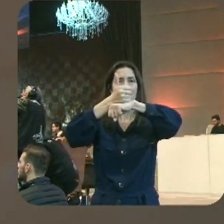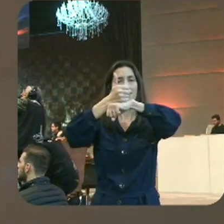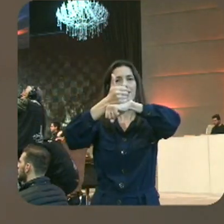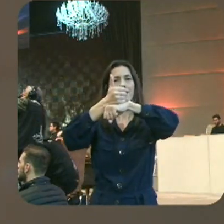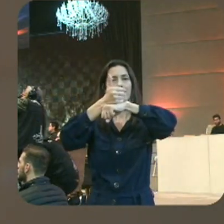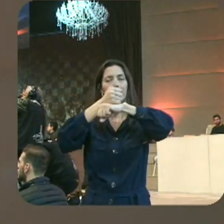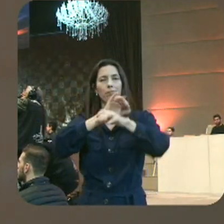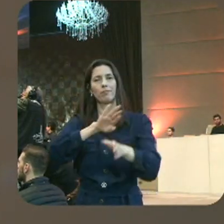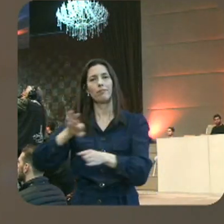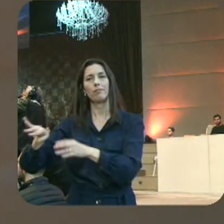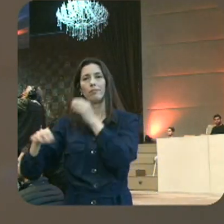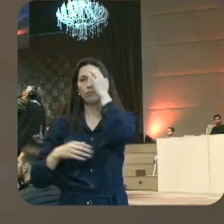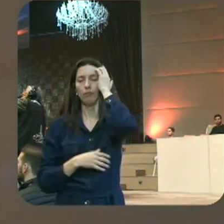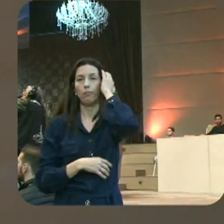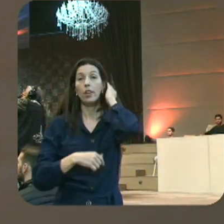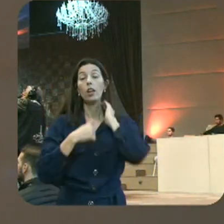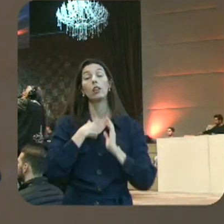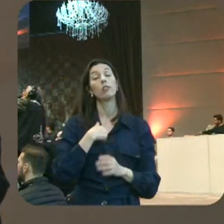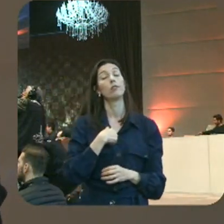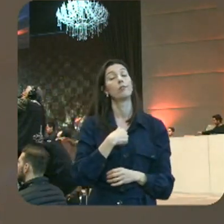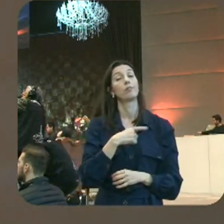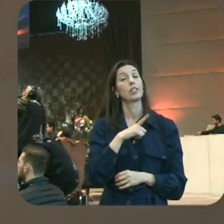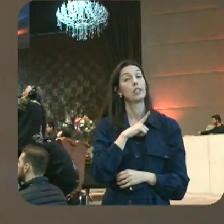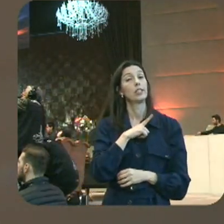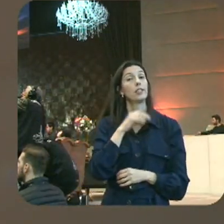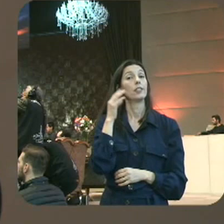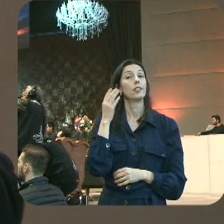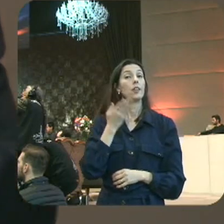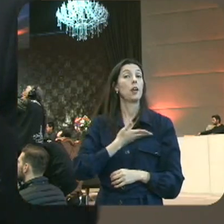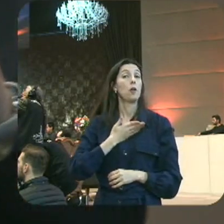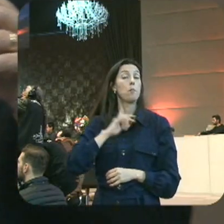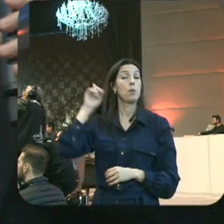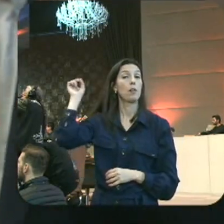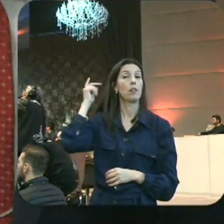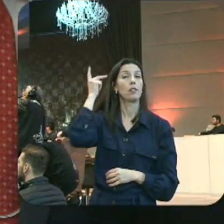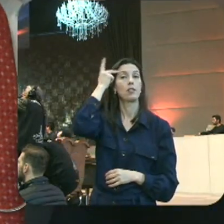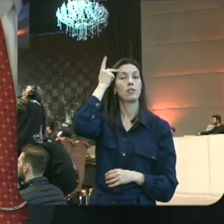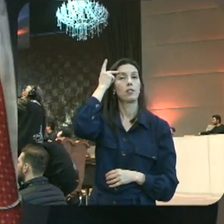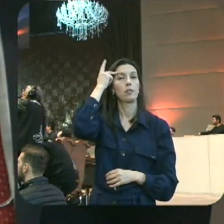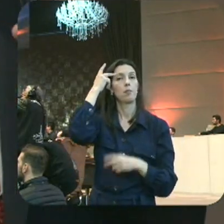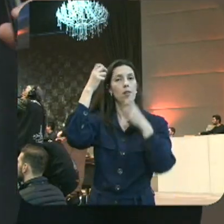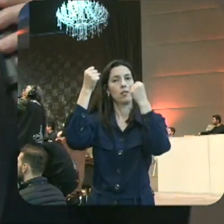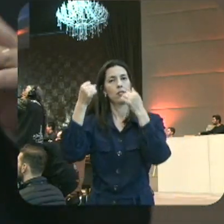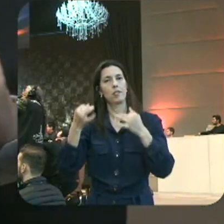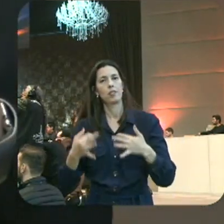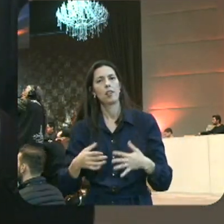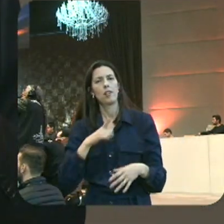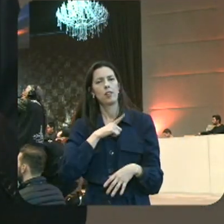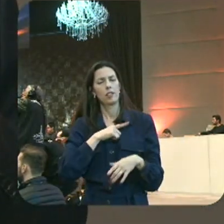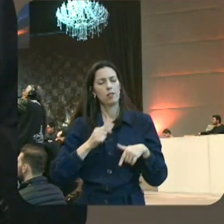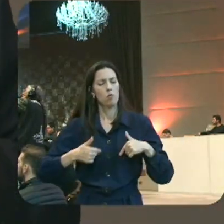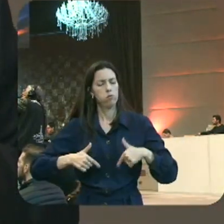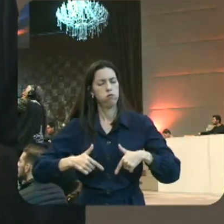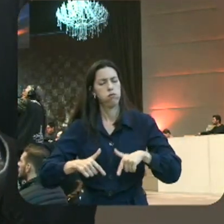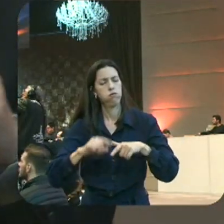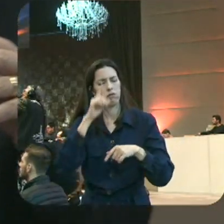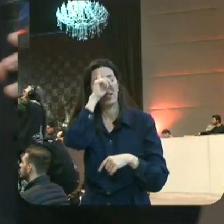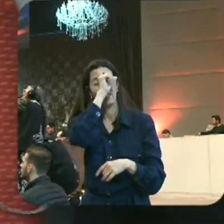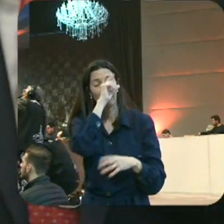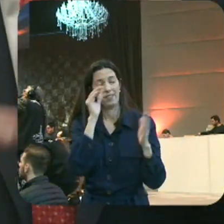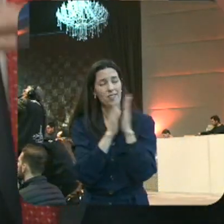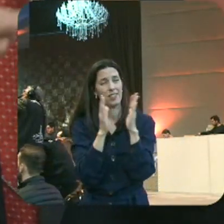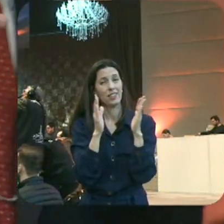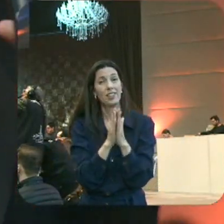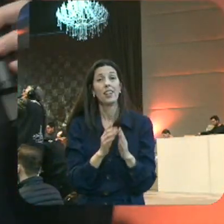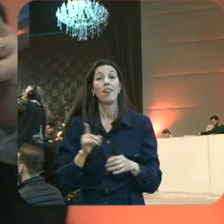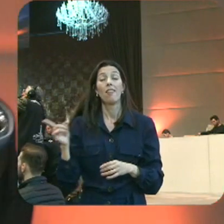Eu tenho um amigo lá em São Paulo que ele tinha muita luta para orar, mas ele era um